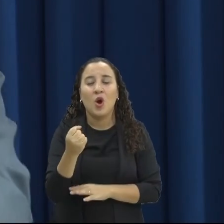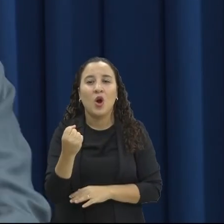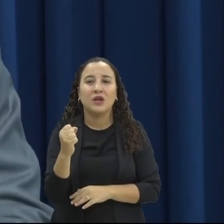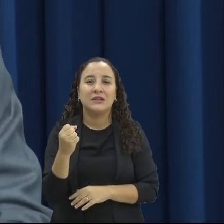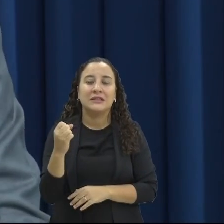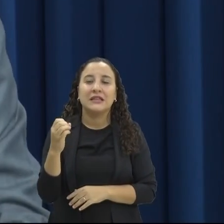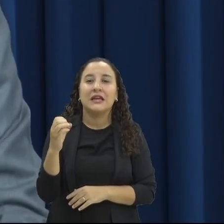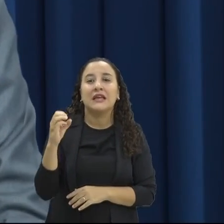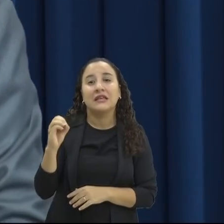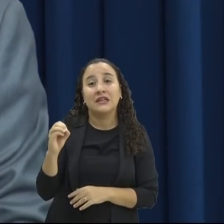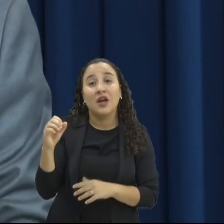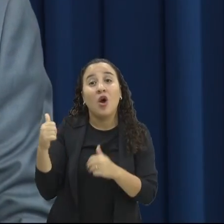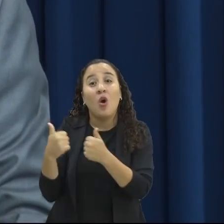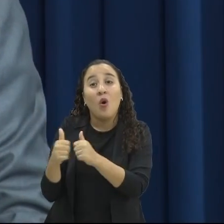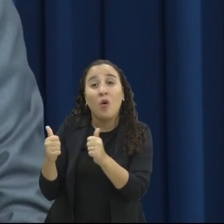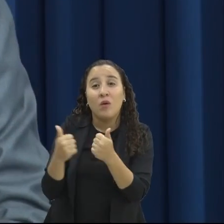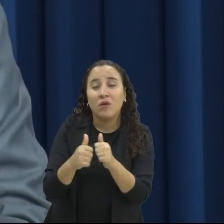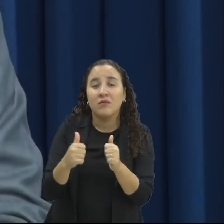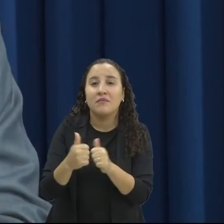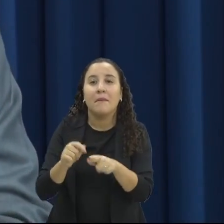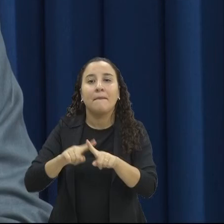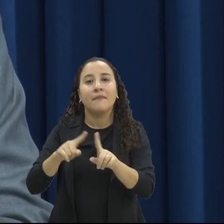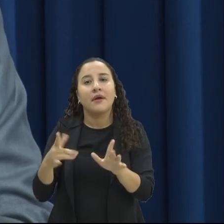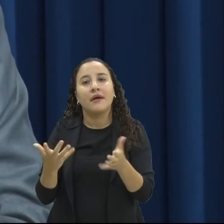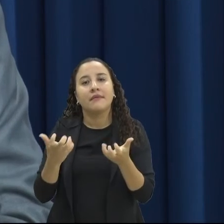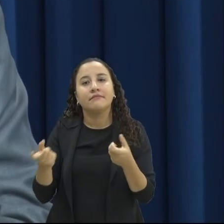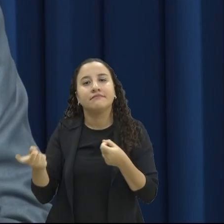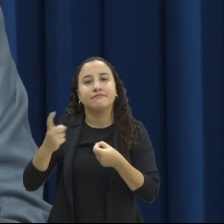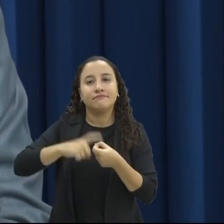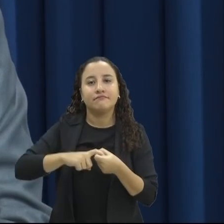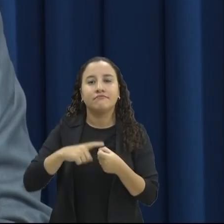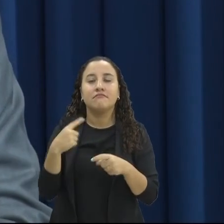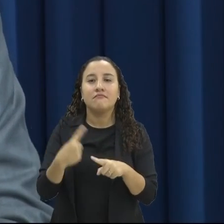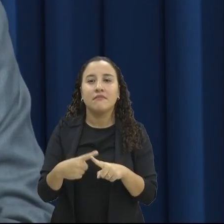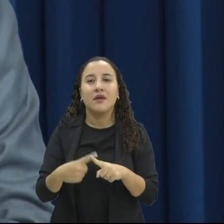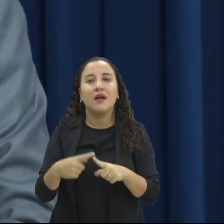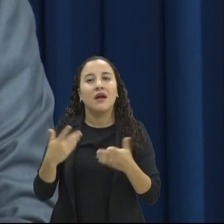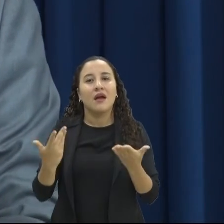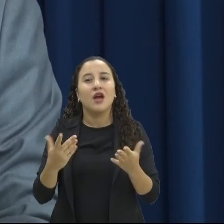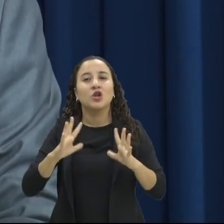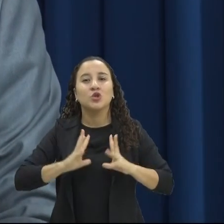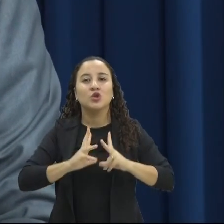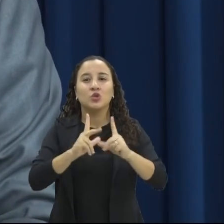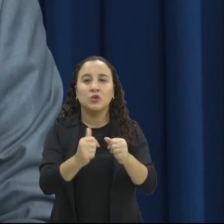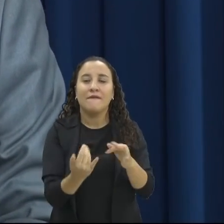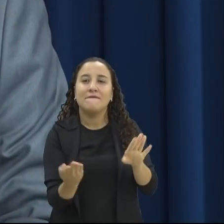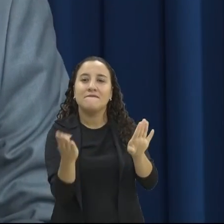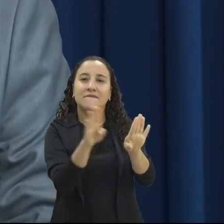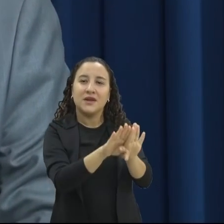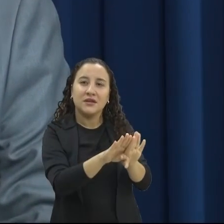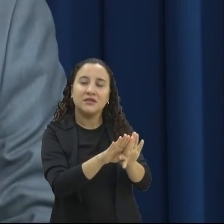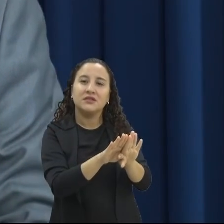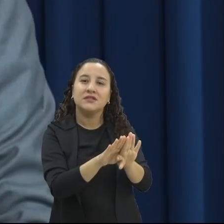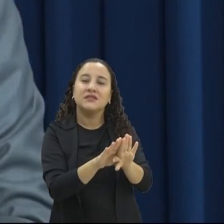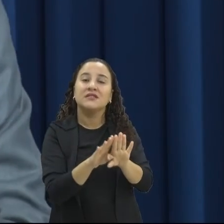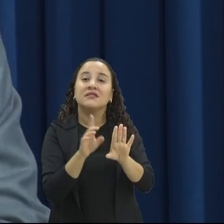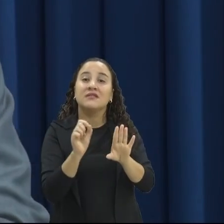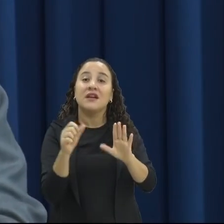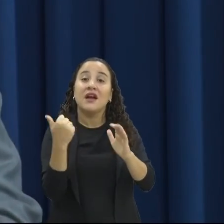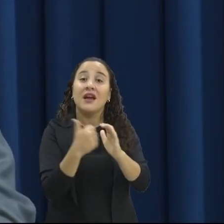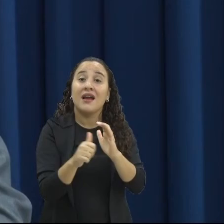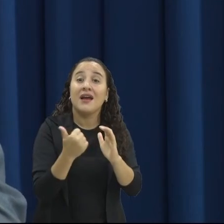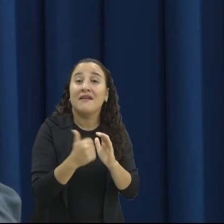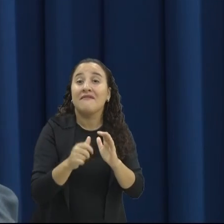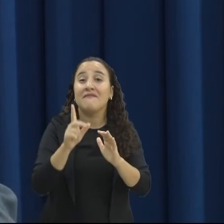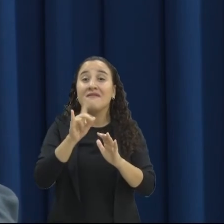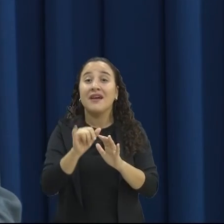ônibus. Observe o que está acontecendo agora em Teresina. Todos os terminais estão fechados e eles vão ficar fechados